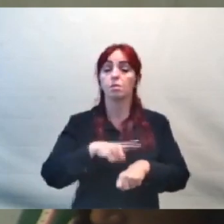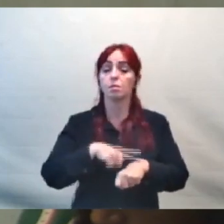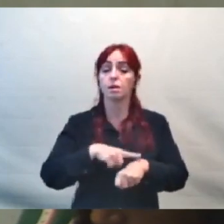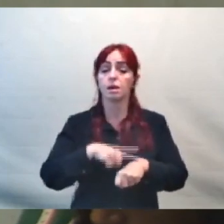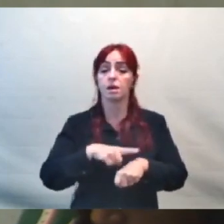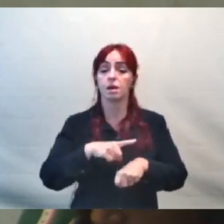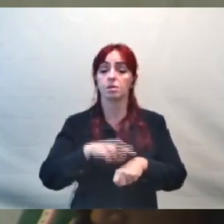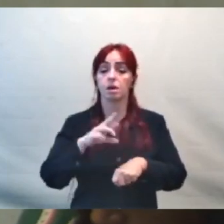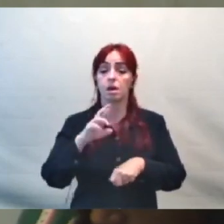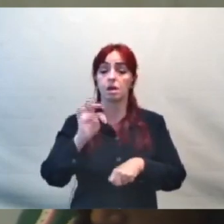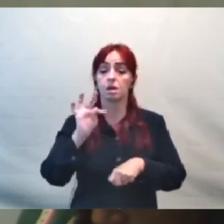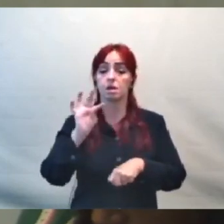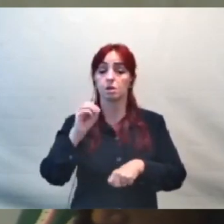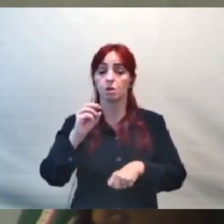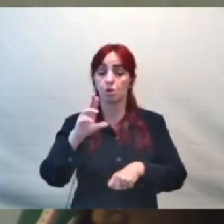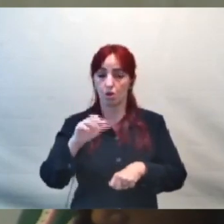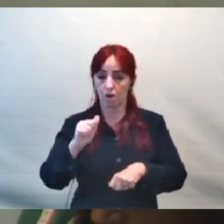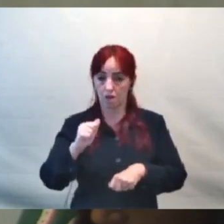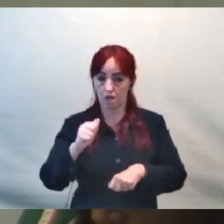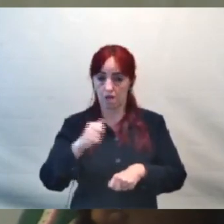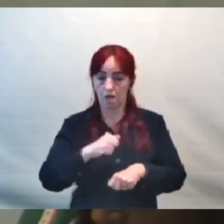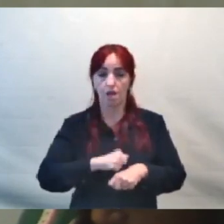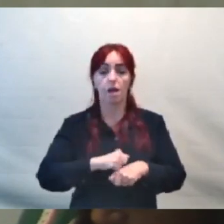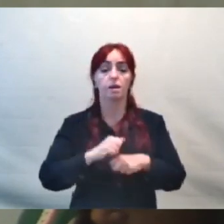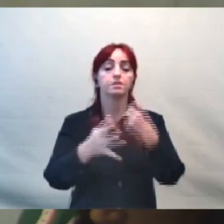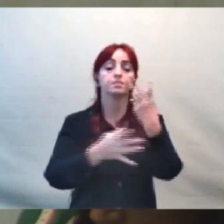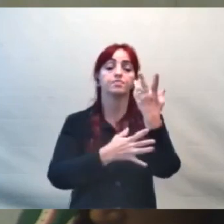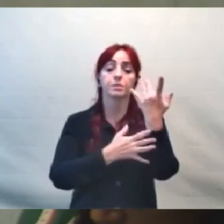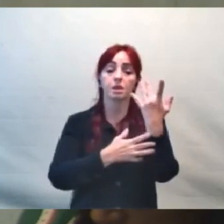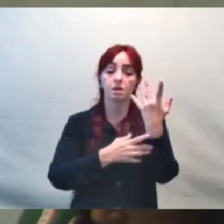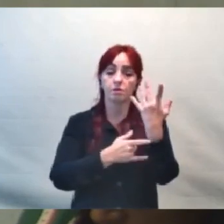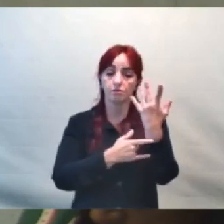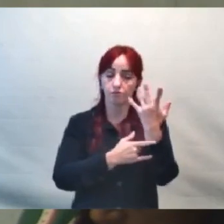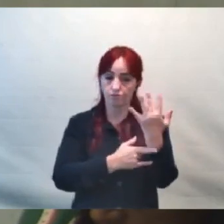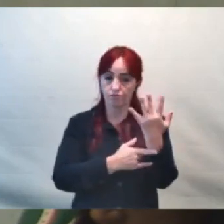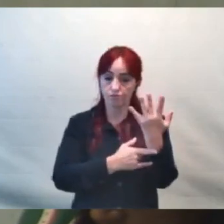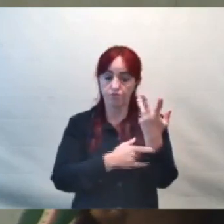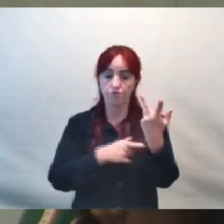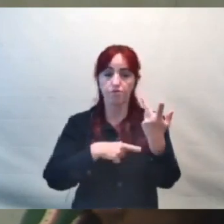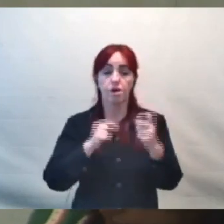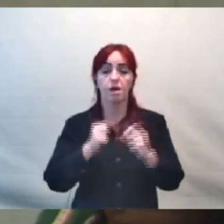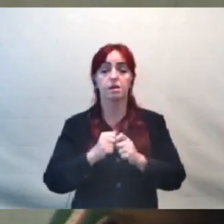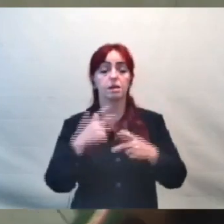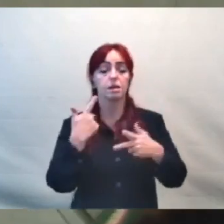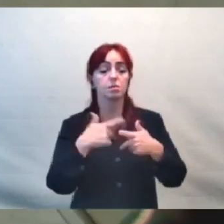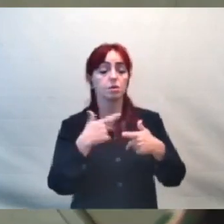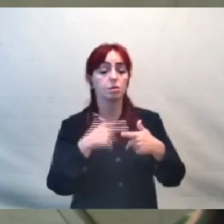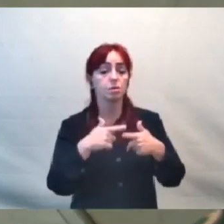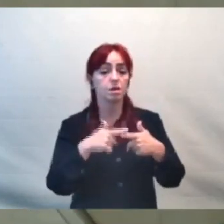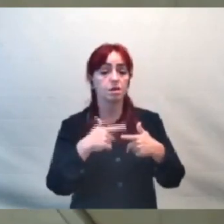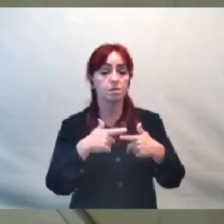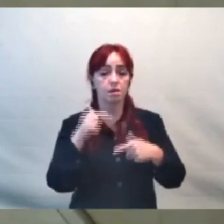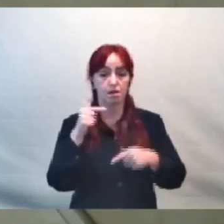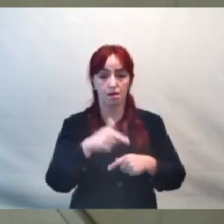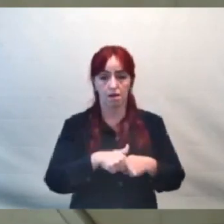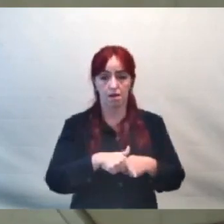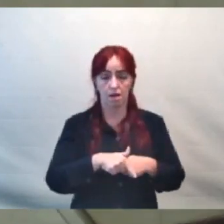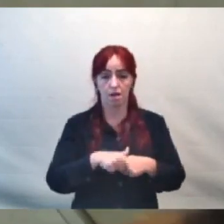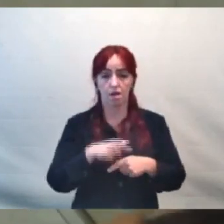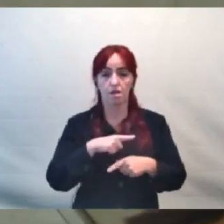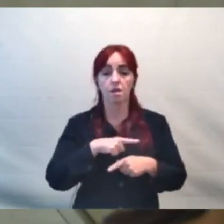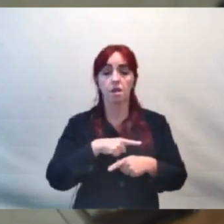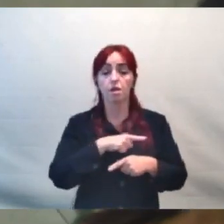de Minas Gerais, que vai ser diretamente afetada pela corrida, acabou de ir para a imprensa